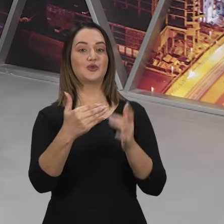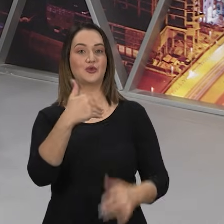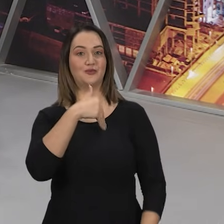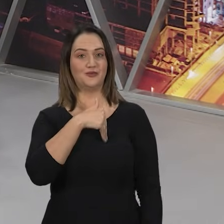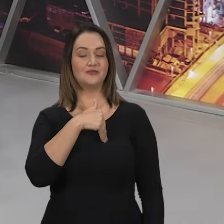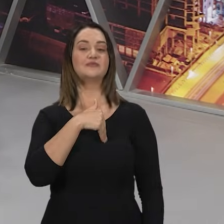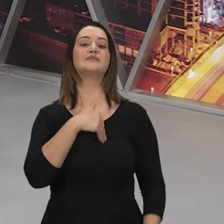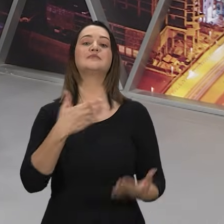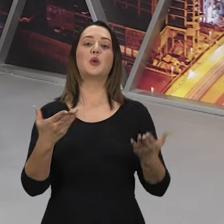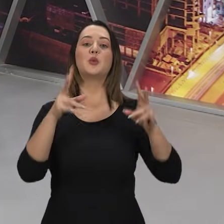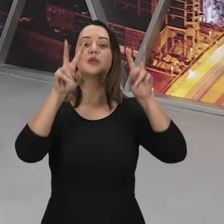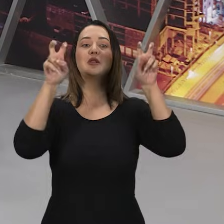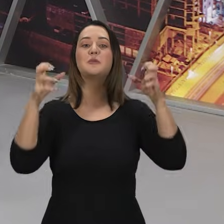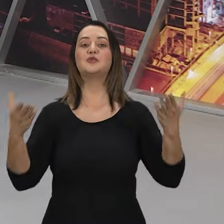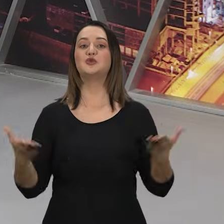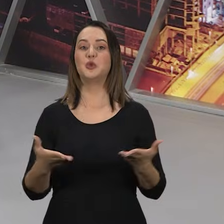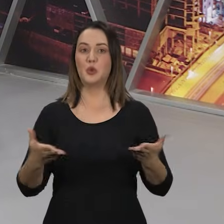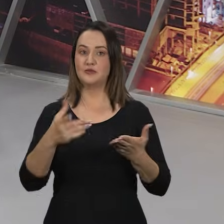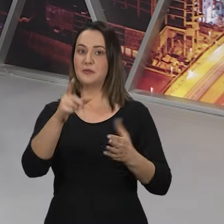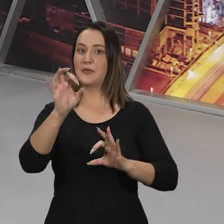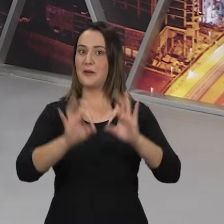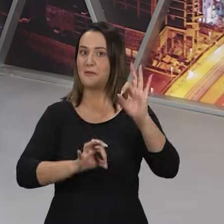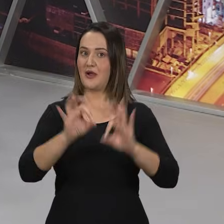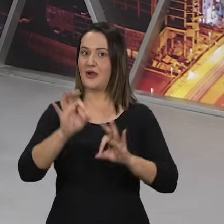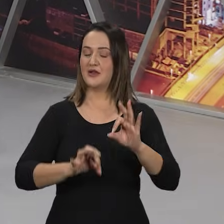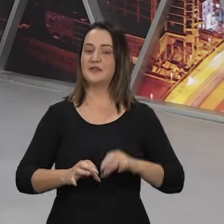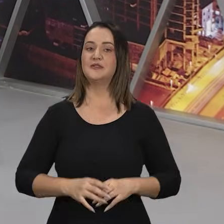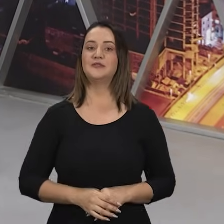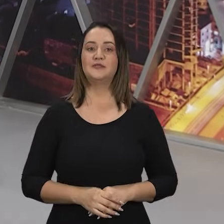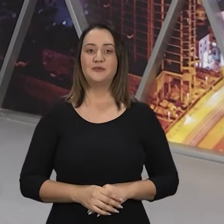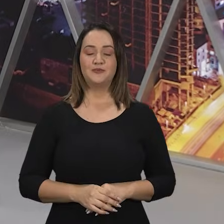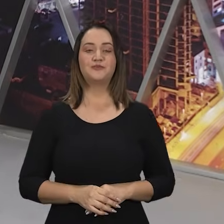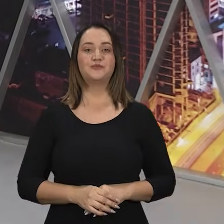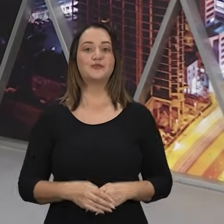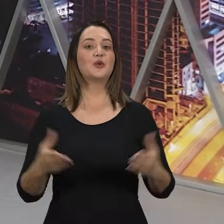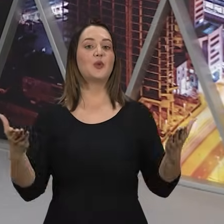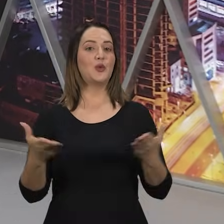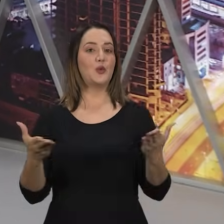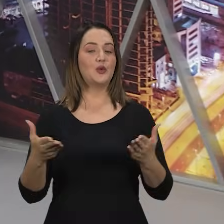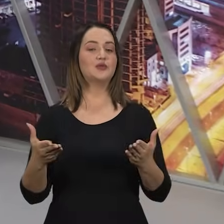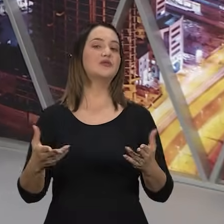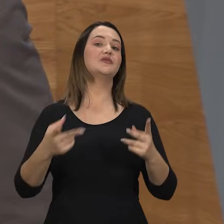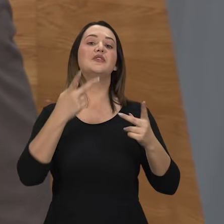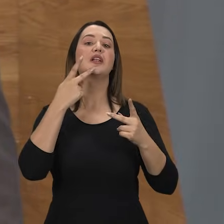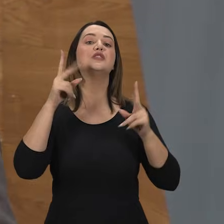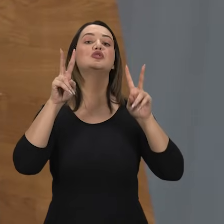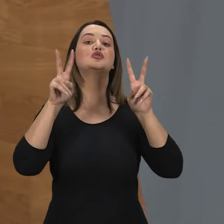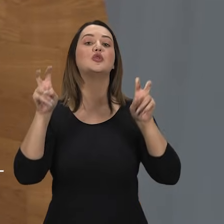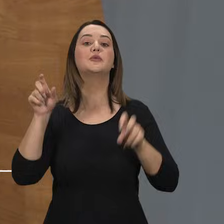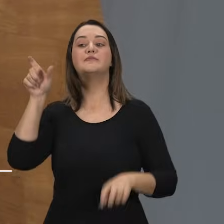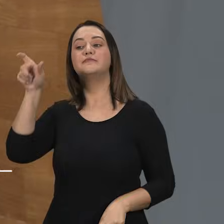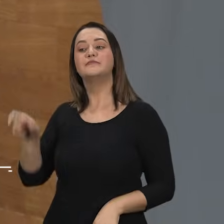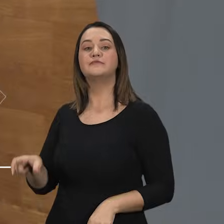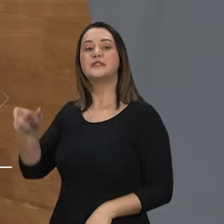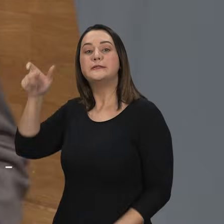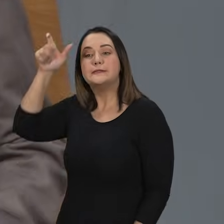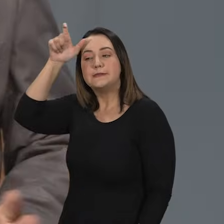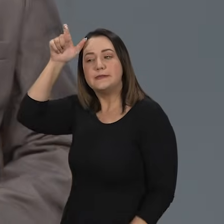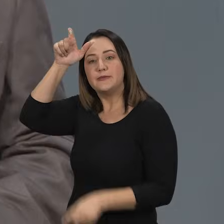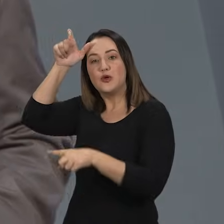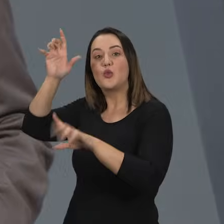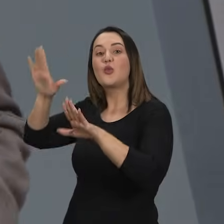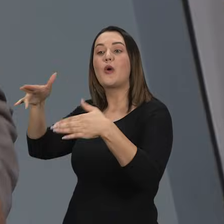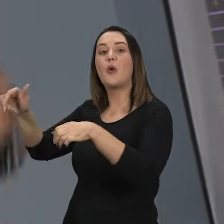Jesus no coração, vamos ao tema de hoje. Se preparem. Hoje vamos falar sobre a estratégia